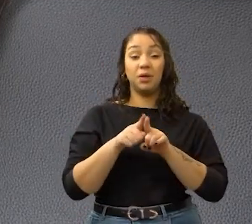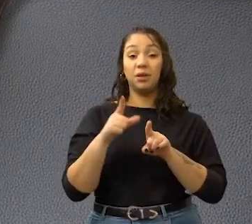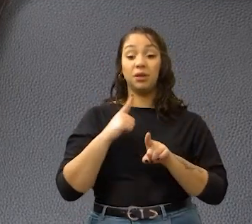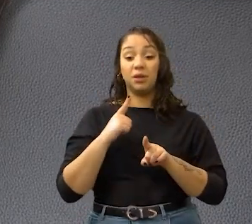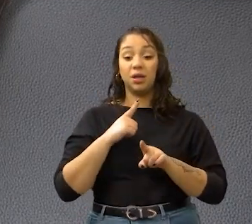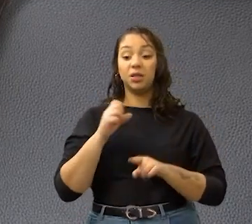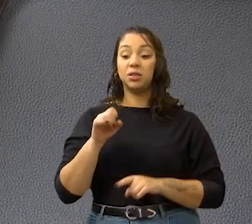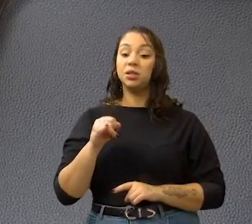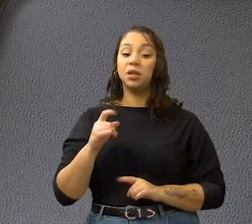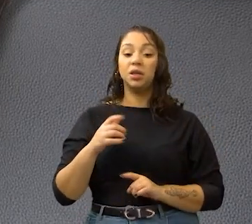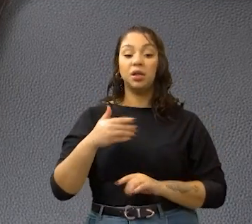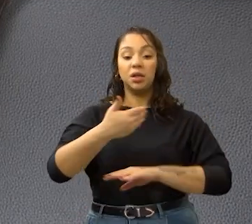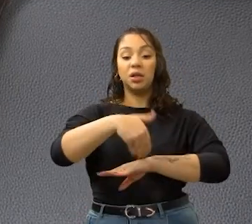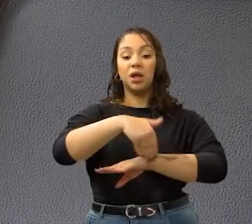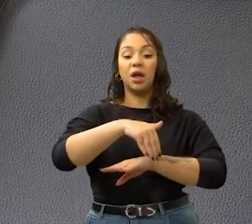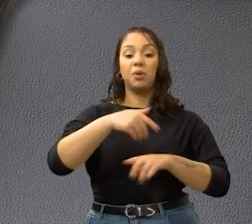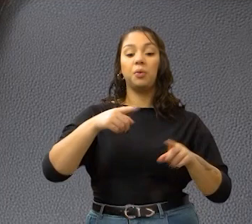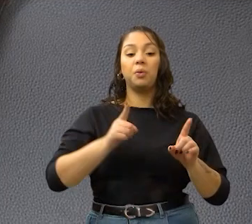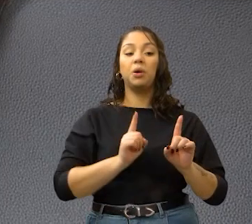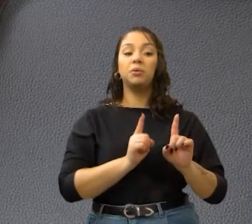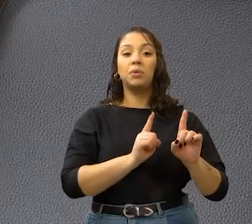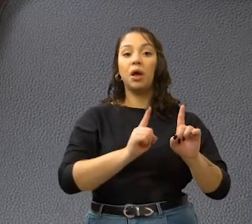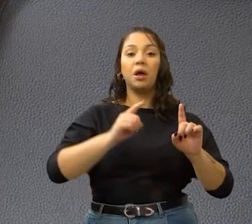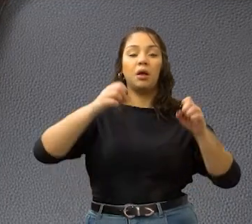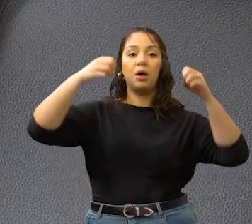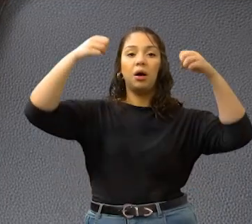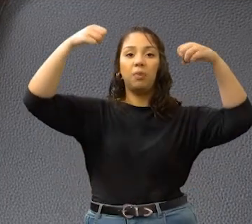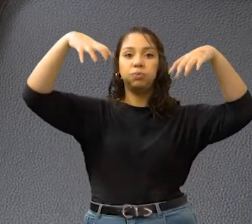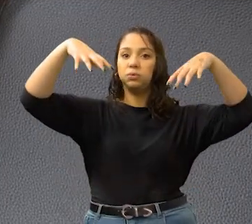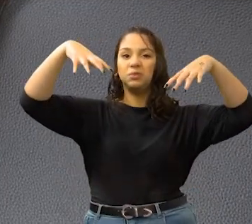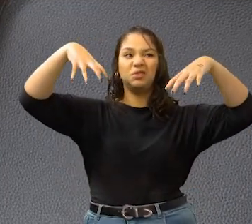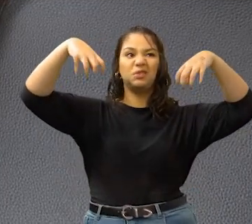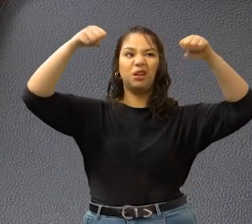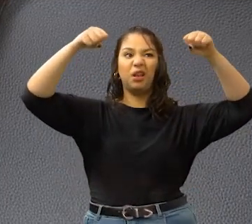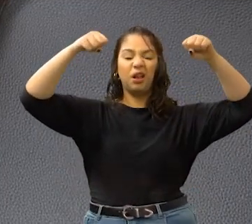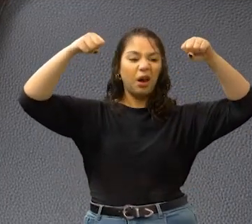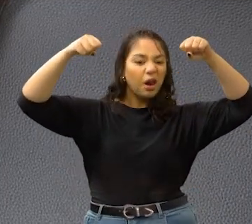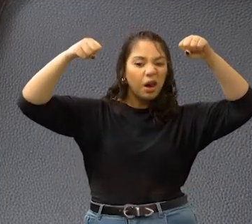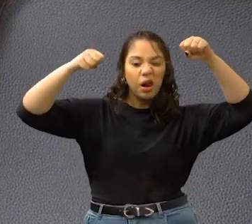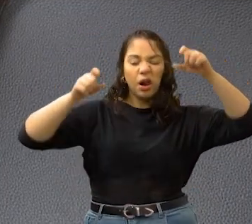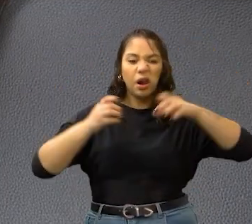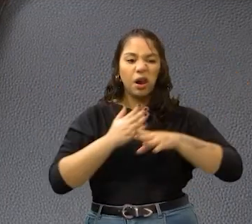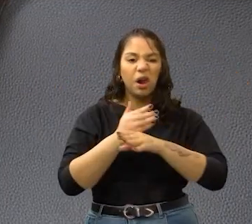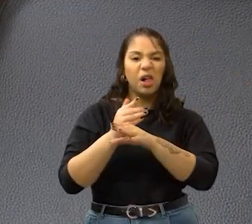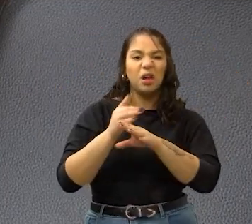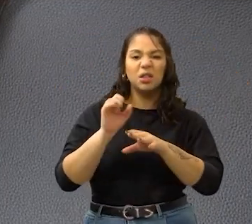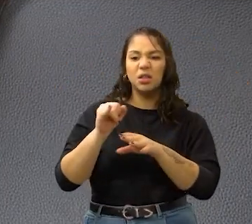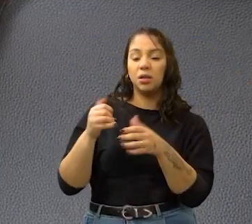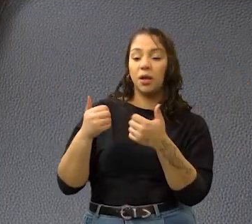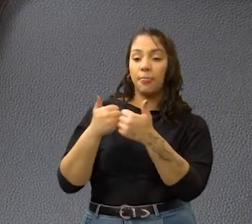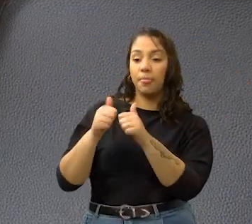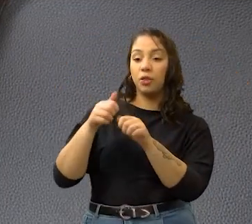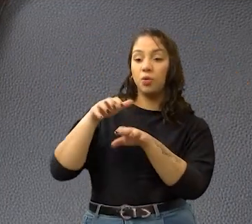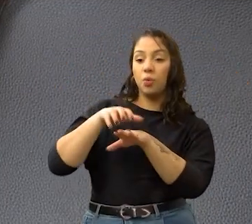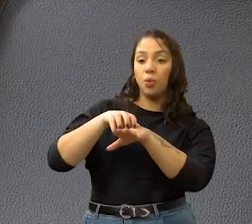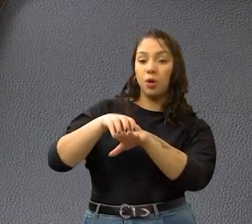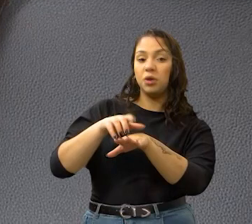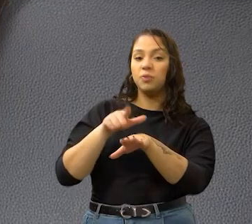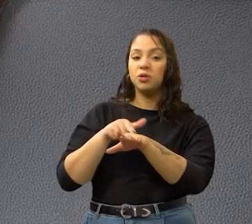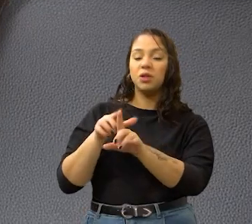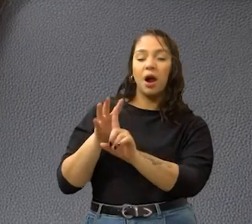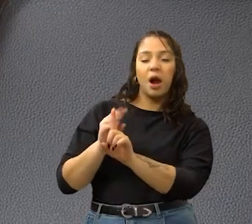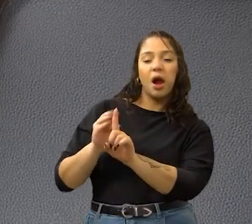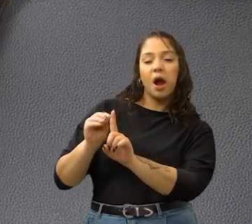está falando de quando você anda na rua e não está iluminado, quando você está no ônibus e você é assediada, quando você está no trabalho e você